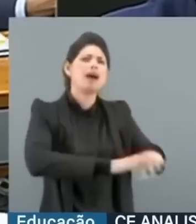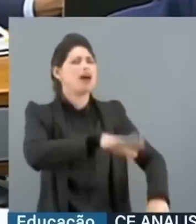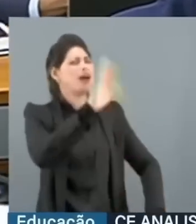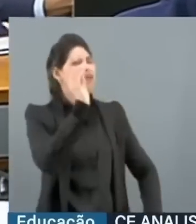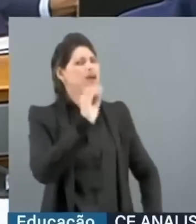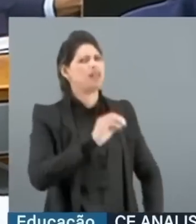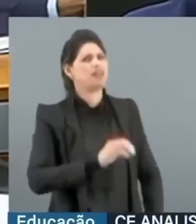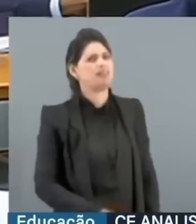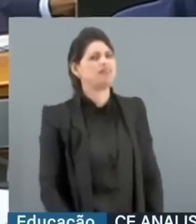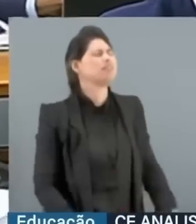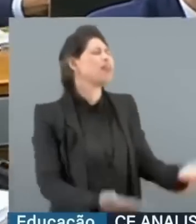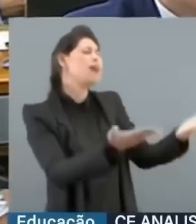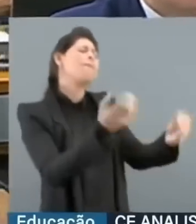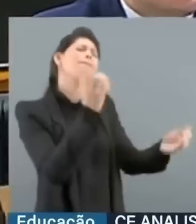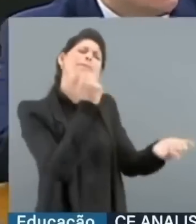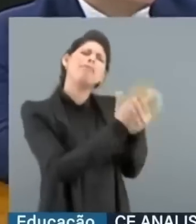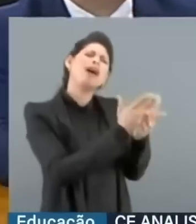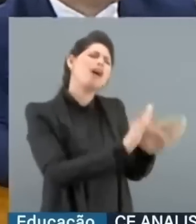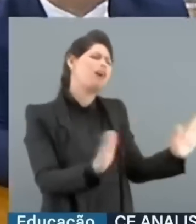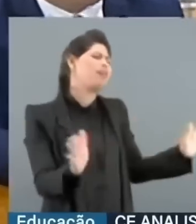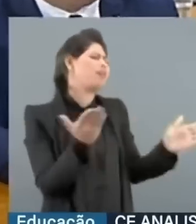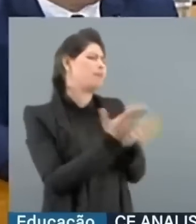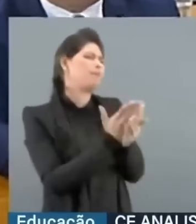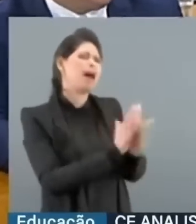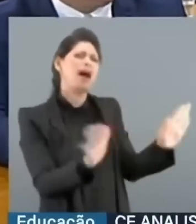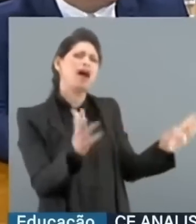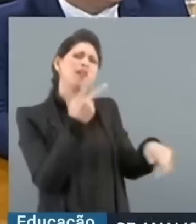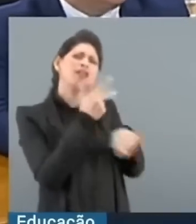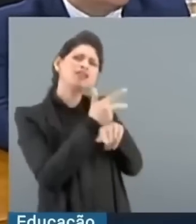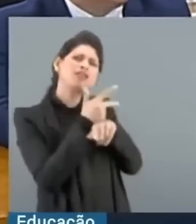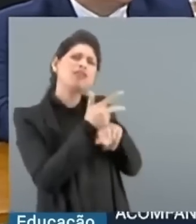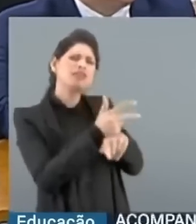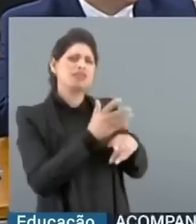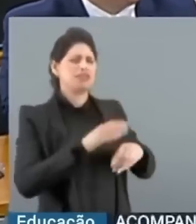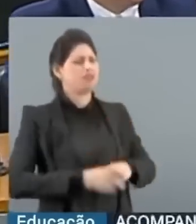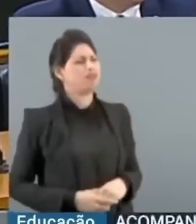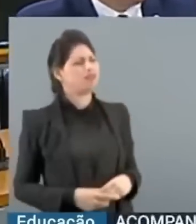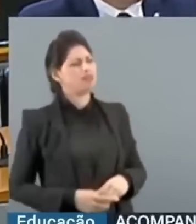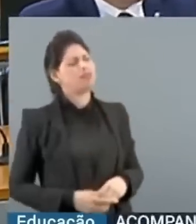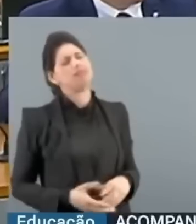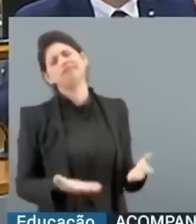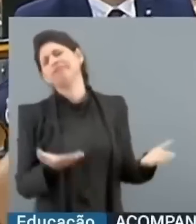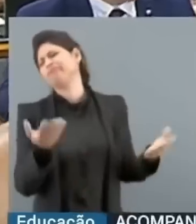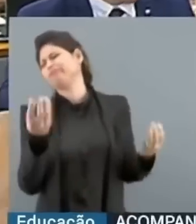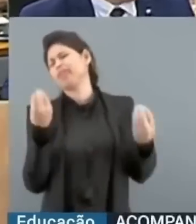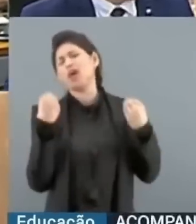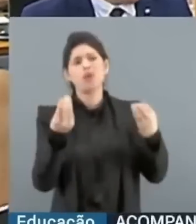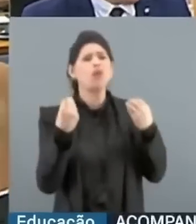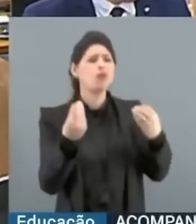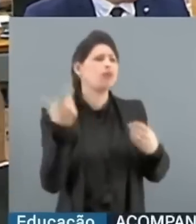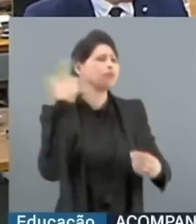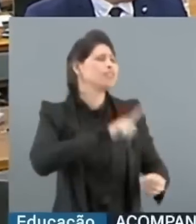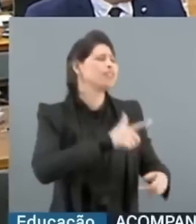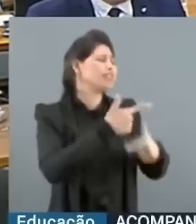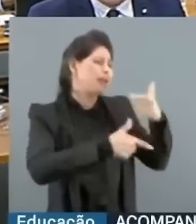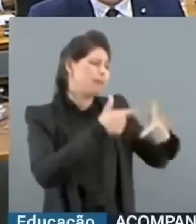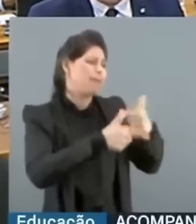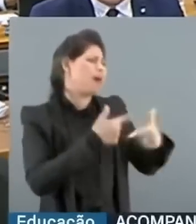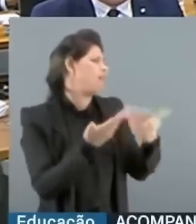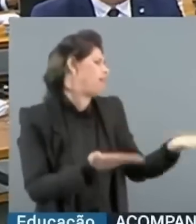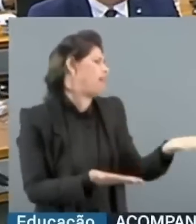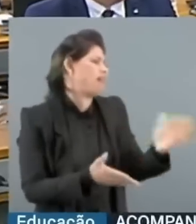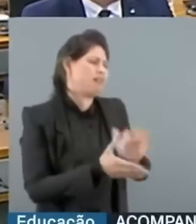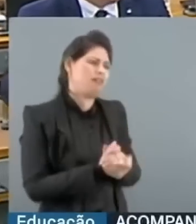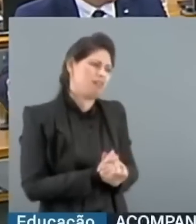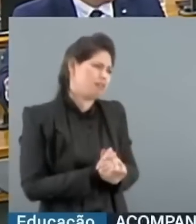demais. Parar essa filmagem, deputado. Veja bem. Abílio, vai ter lágrimas. Não tem condição da gente trabalhar desse jeito. Vossa Excelência,